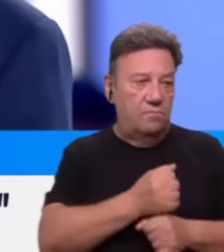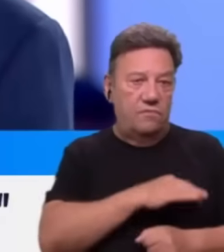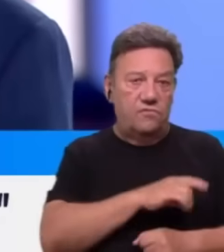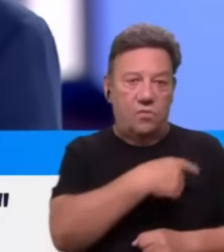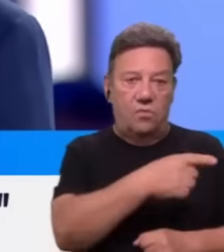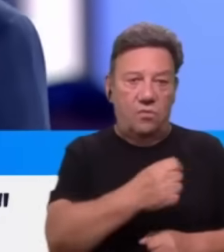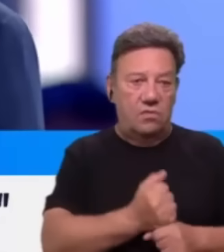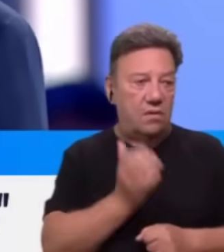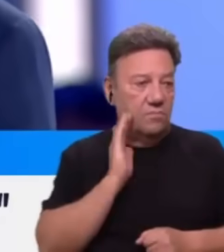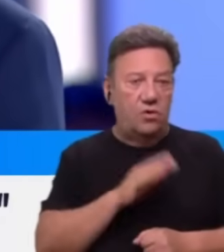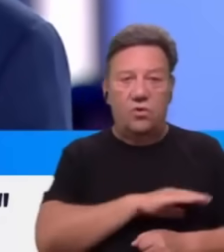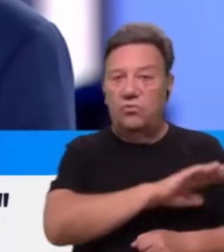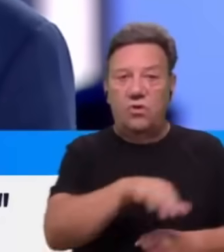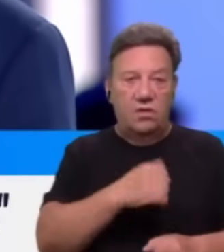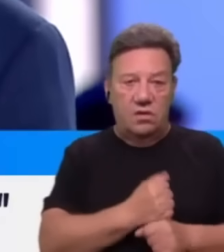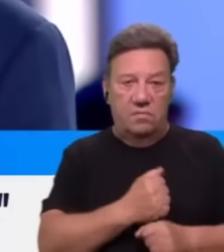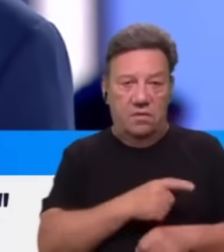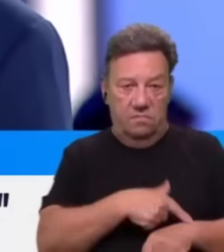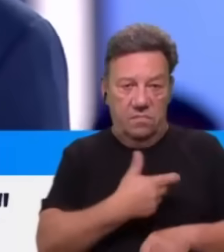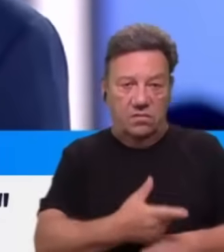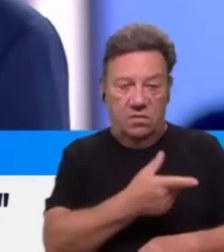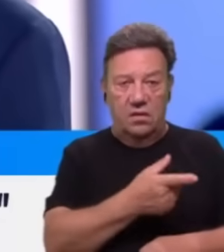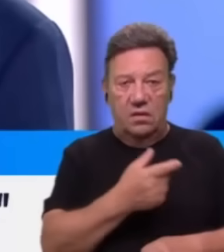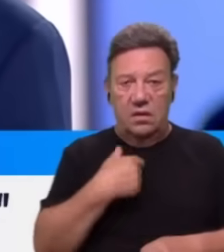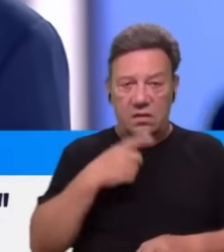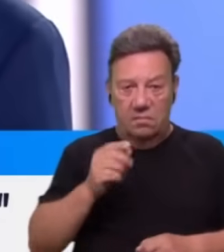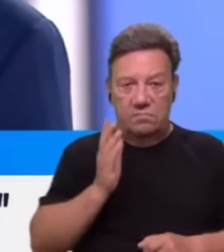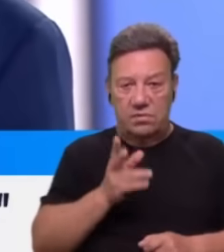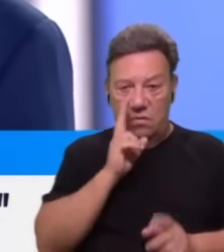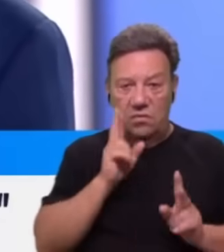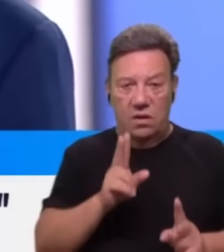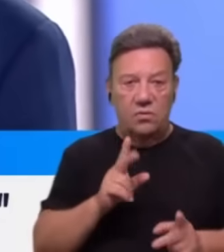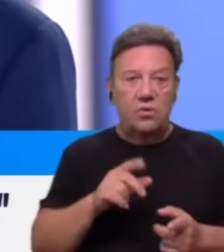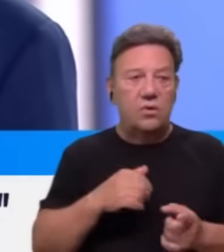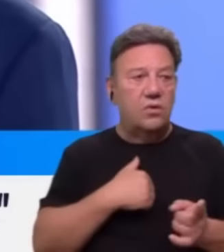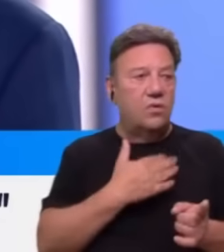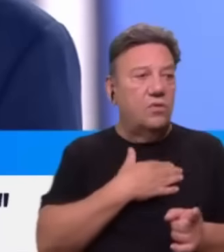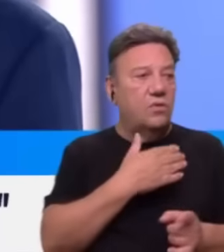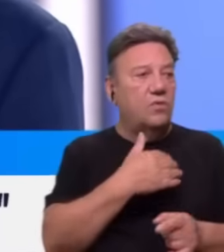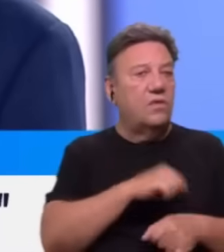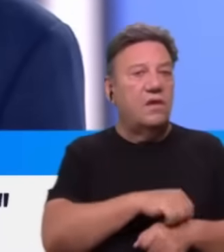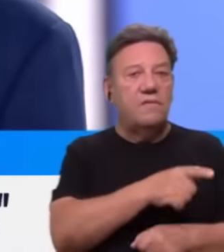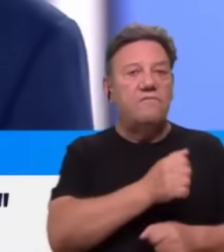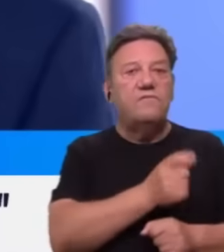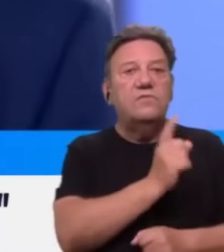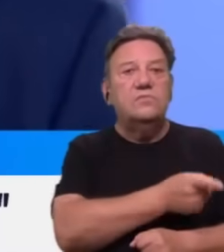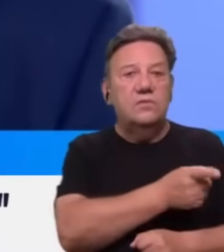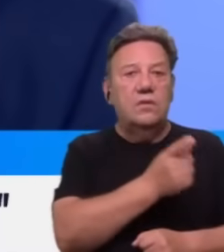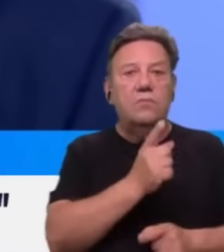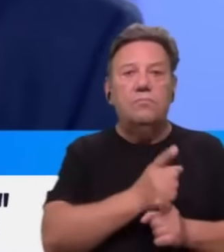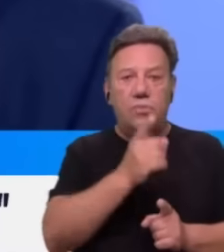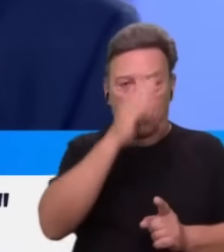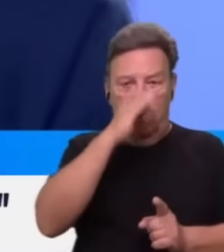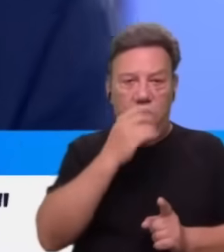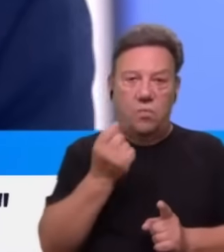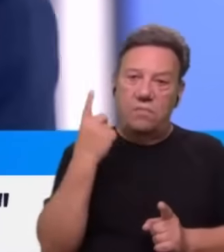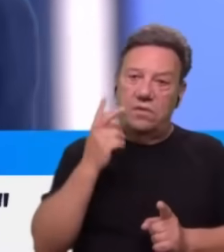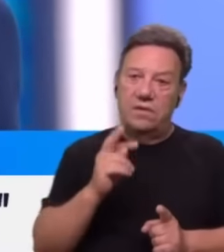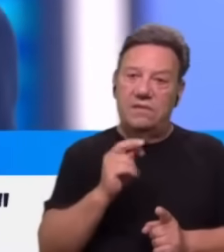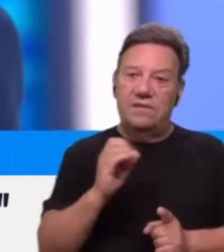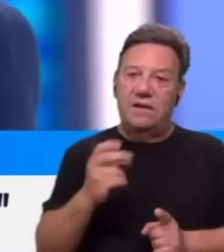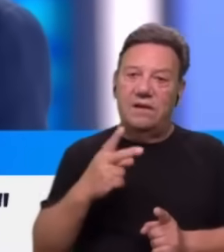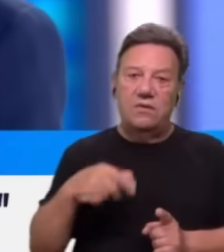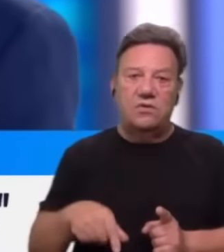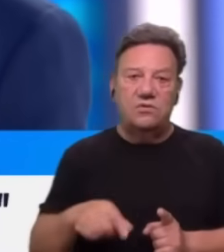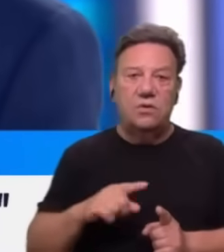outros trabalhadores todos os trabalhadores neste momento acho que também temos que olhar para o que os proprietários a não fazer porque é que o quarto ano passado era 300 €